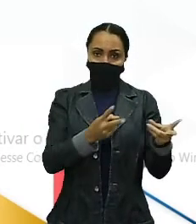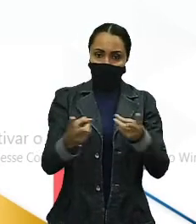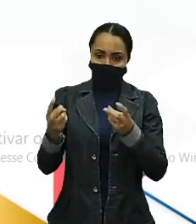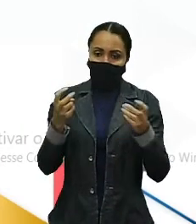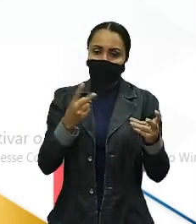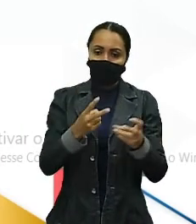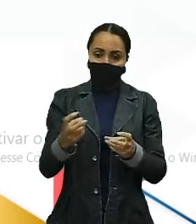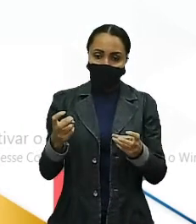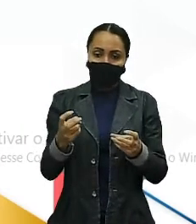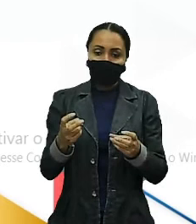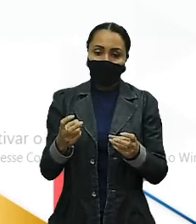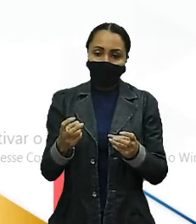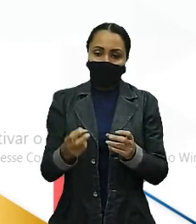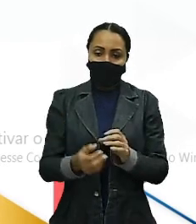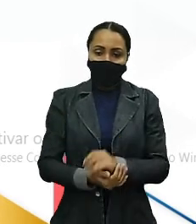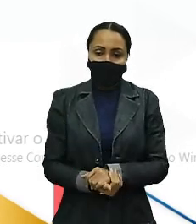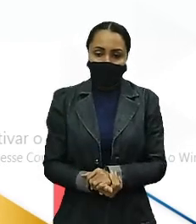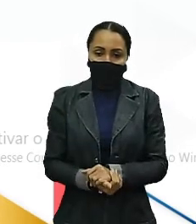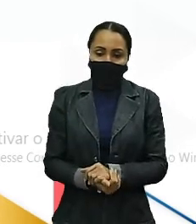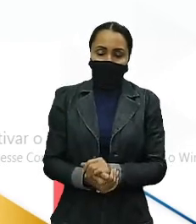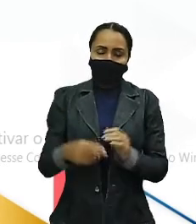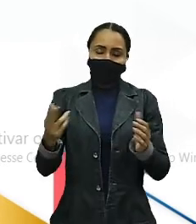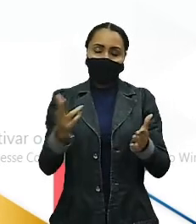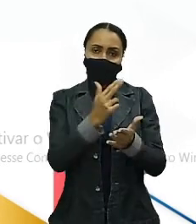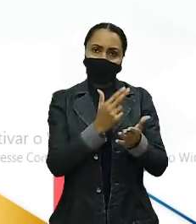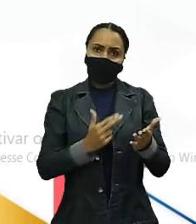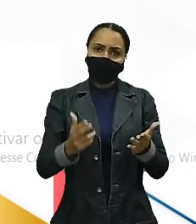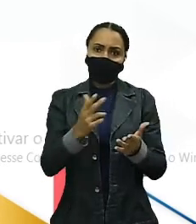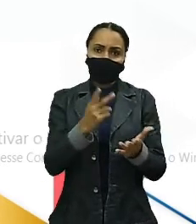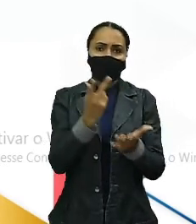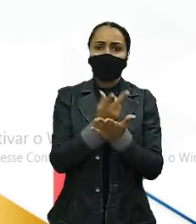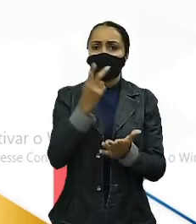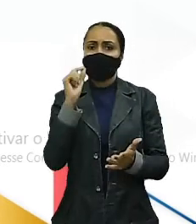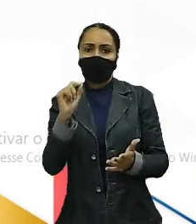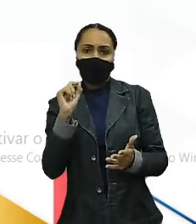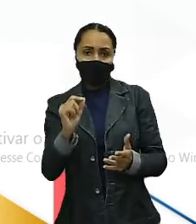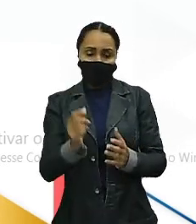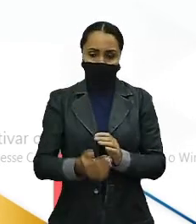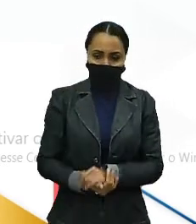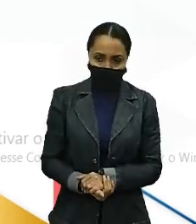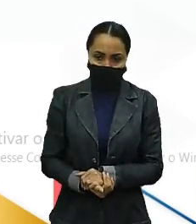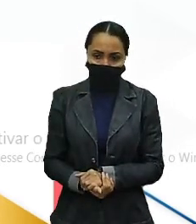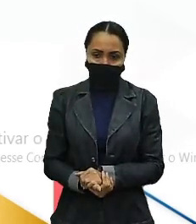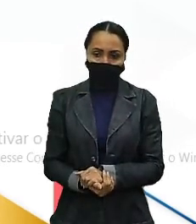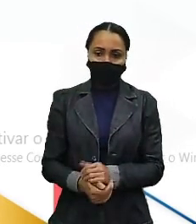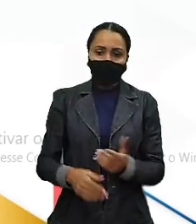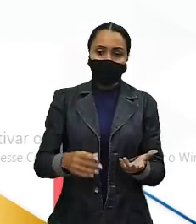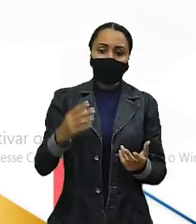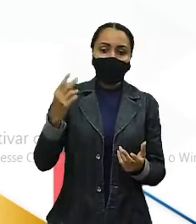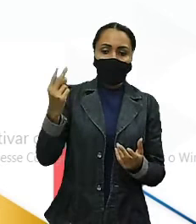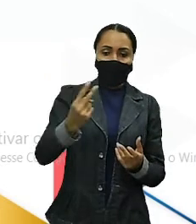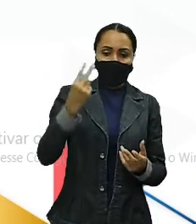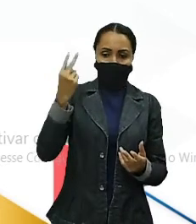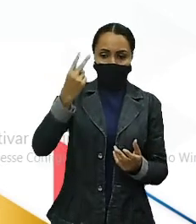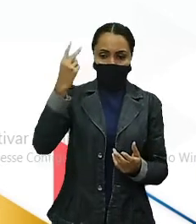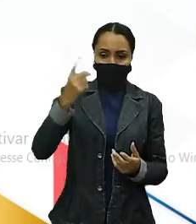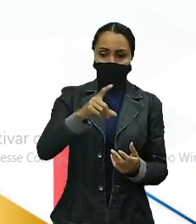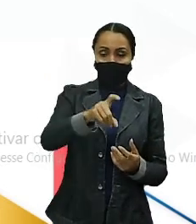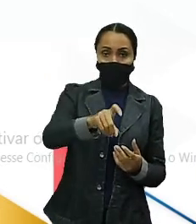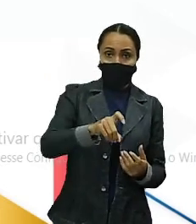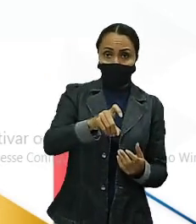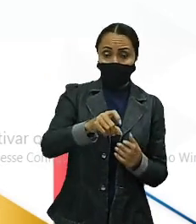coordenadas da figura? O que aconteceu com ela? O valor que era de X